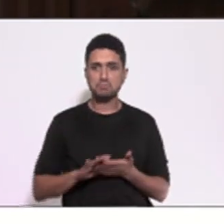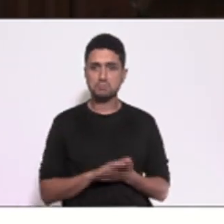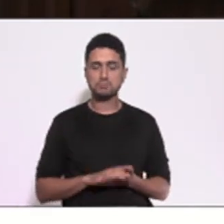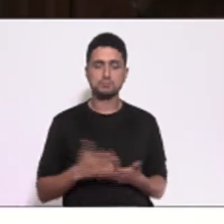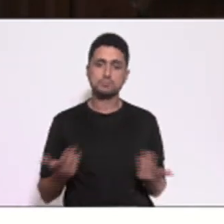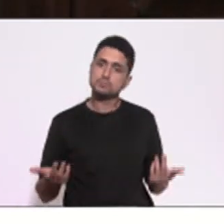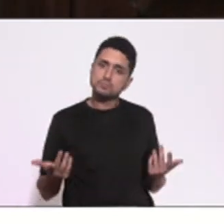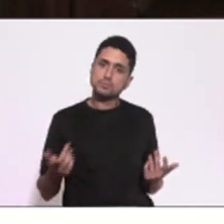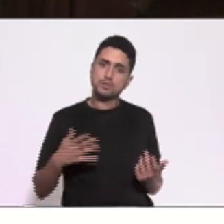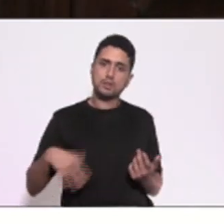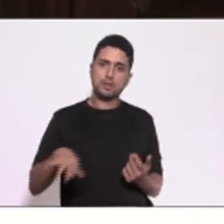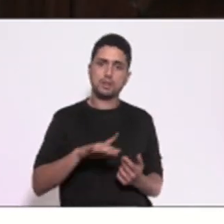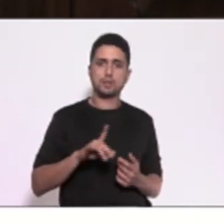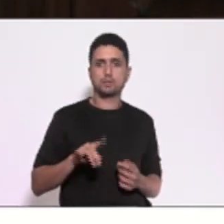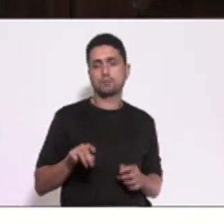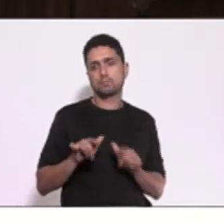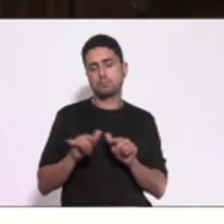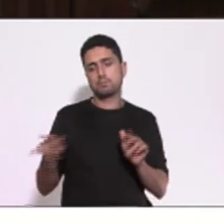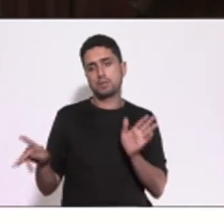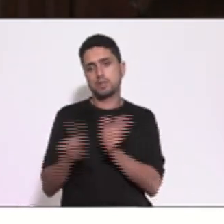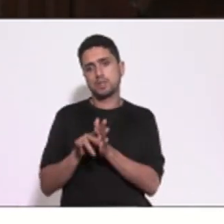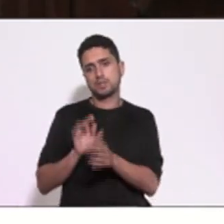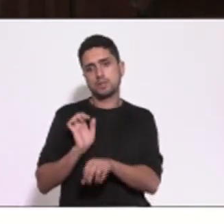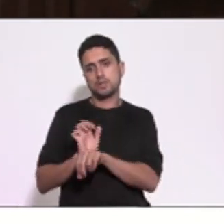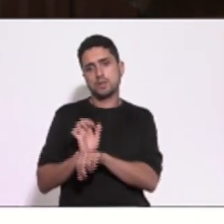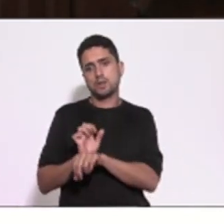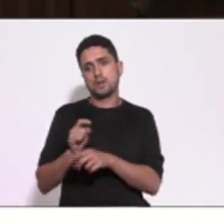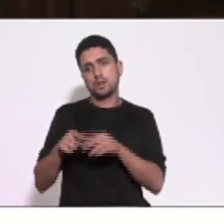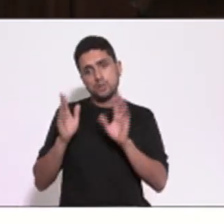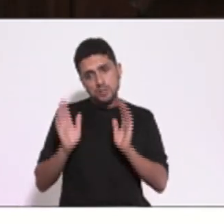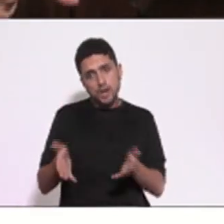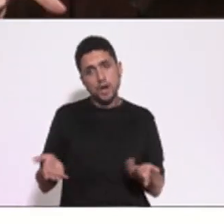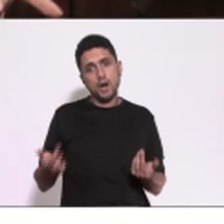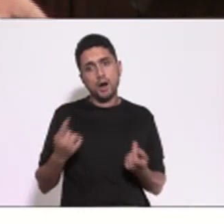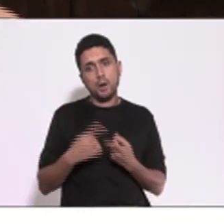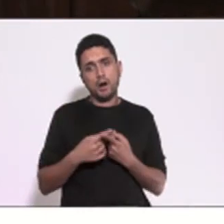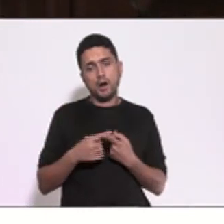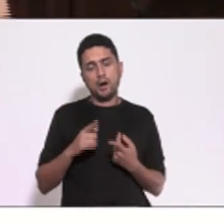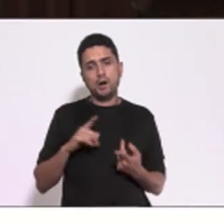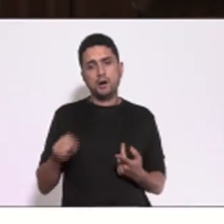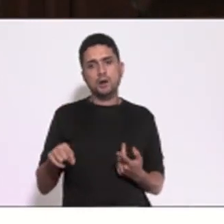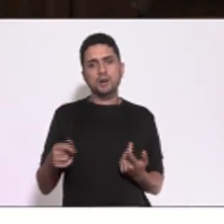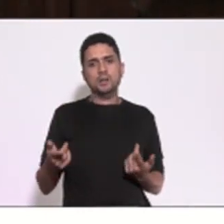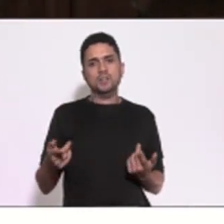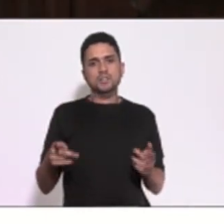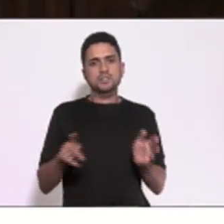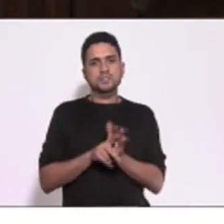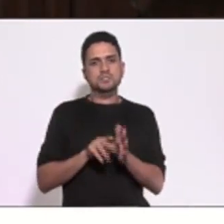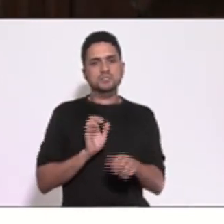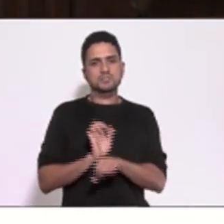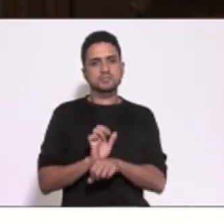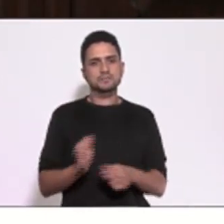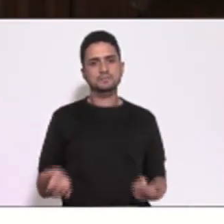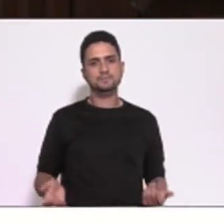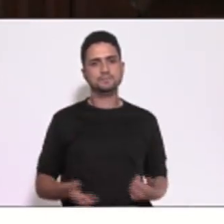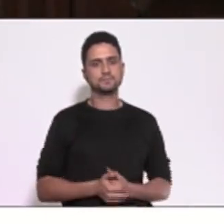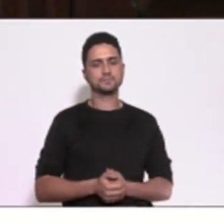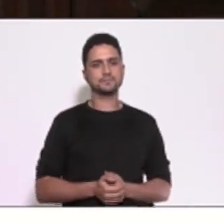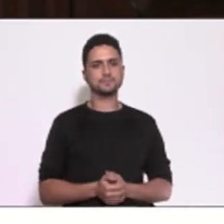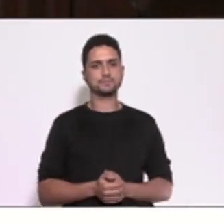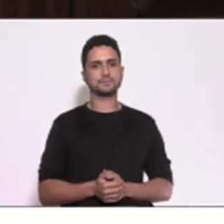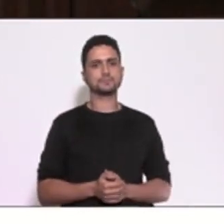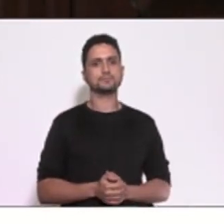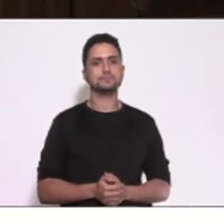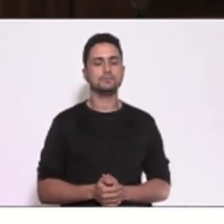o terreno passa a ser do Estado, porque já o é, está cedido para ser Cobal. Além